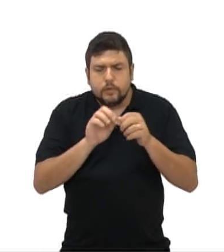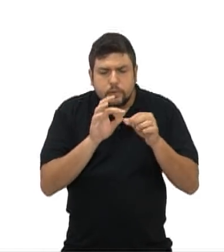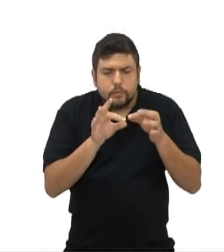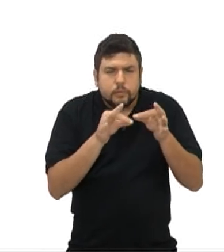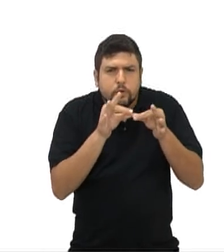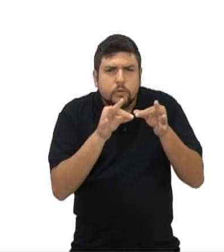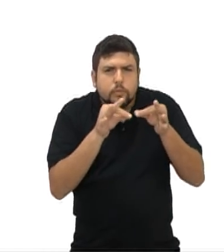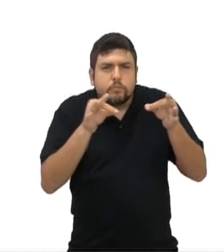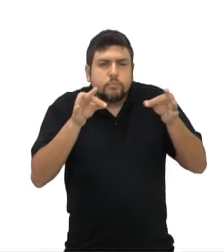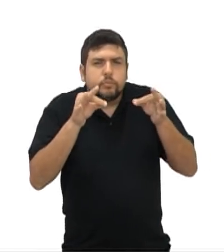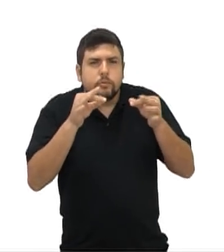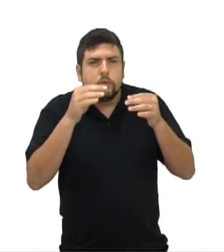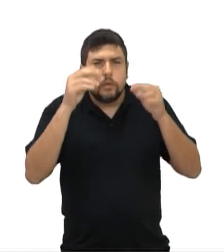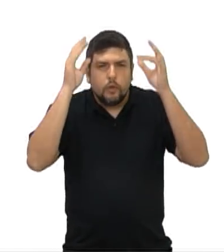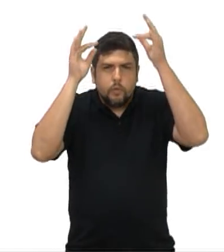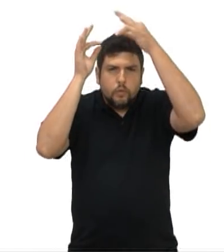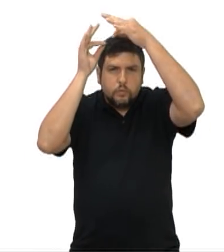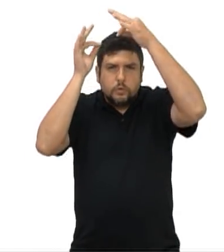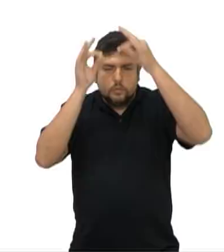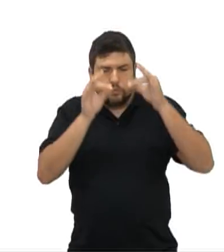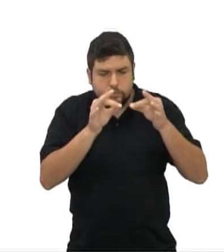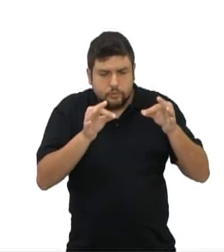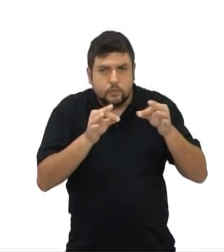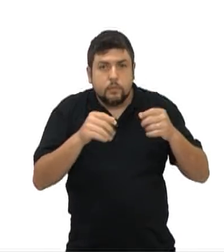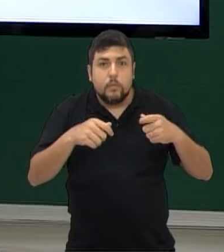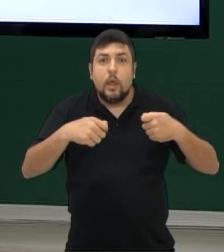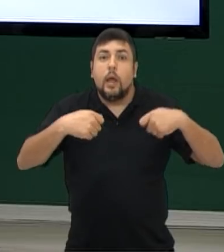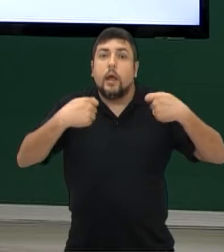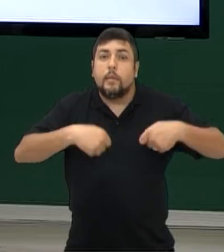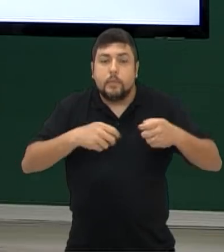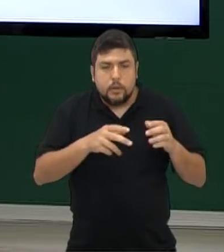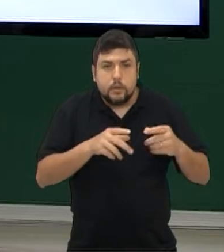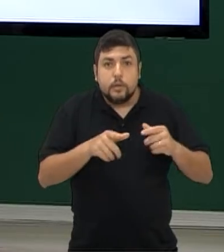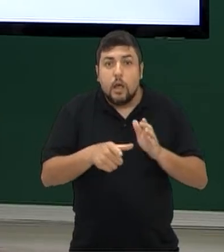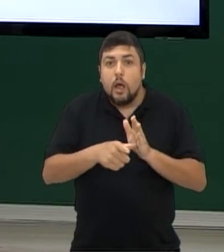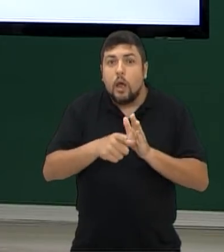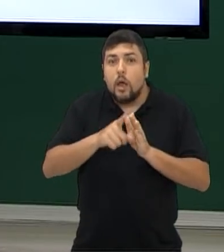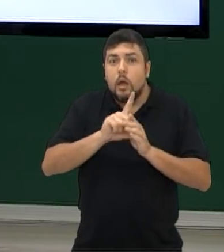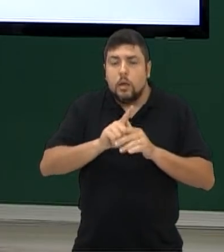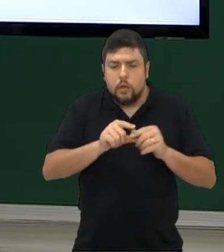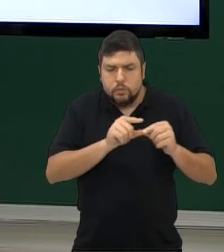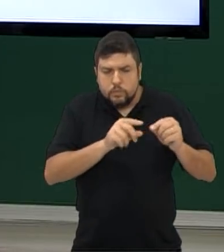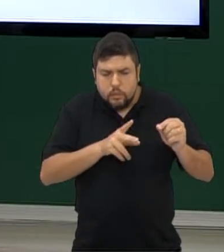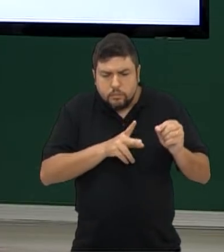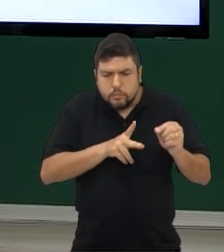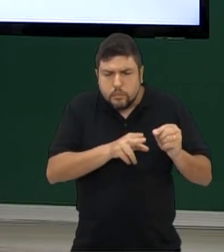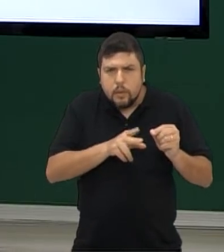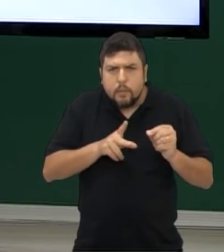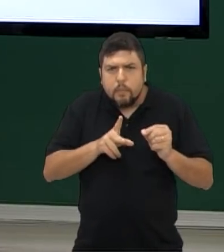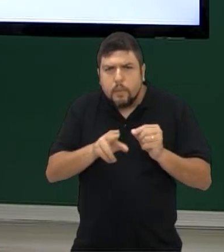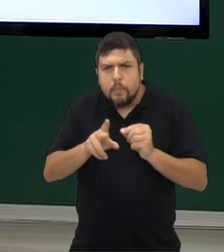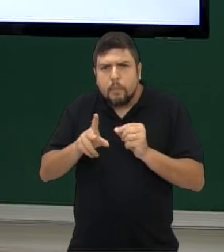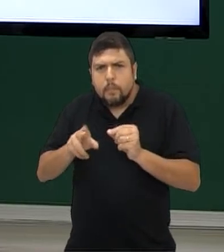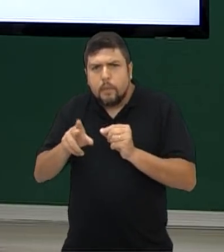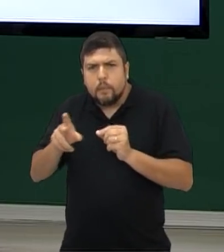isso precisa recortar. Opa, peraí, vamos pensar, eu vou ter que recortar alguma coisa, eu já posso fazer o meu pensamento